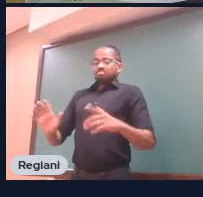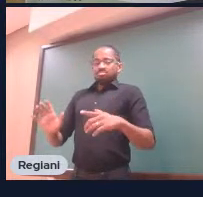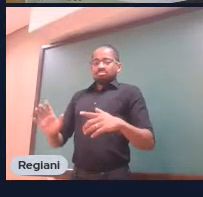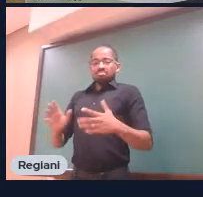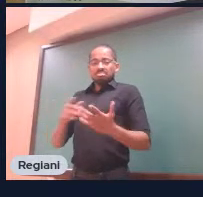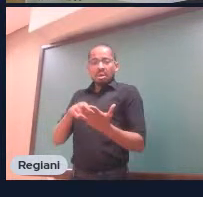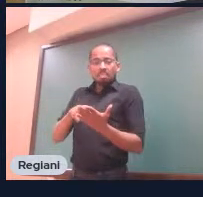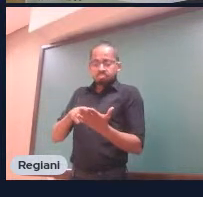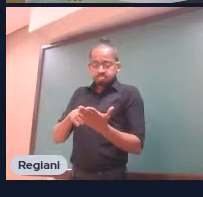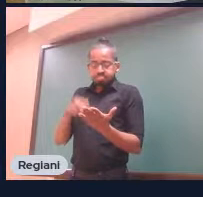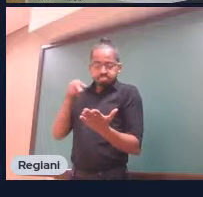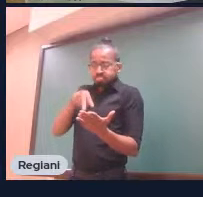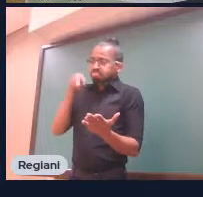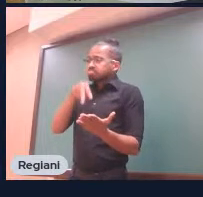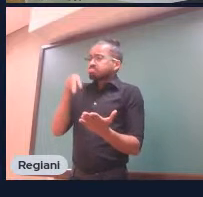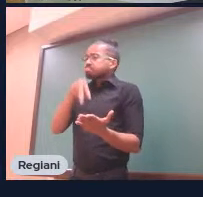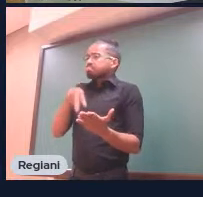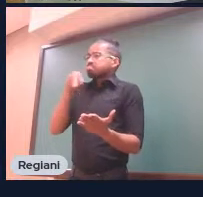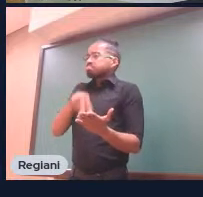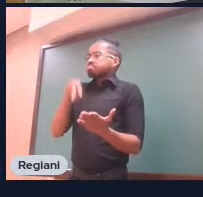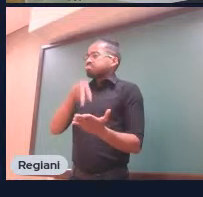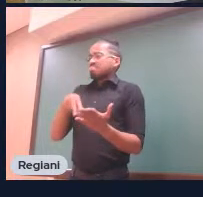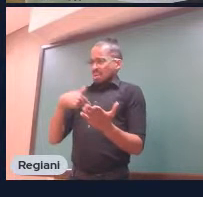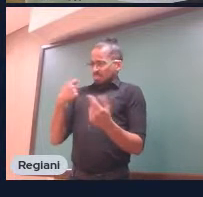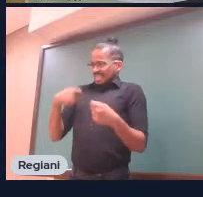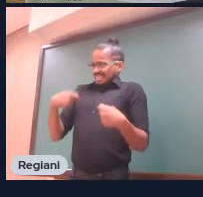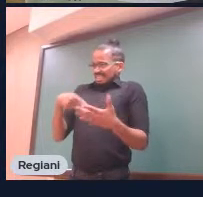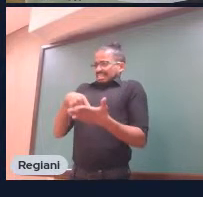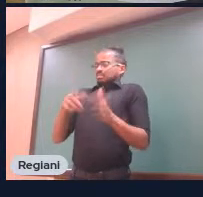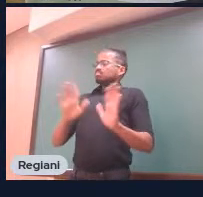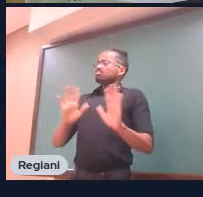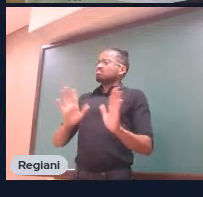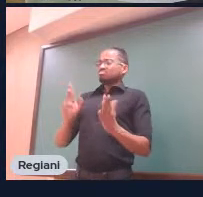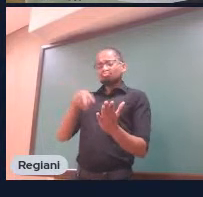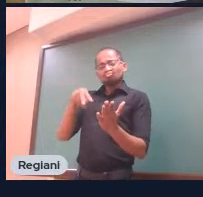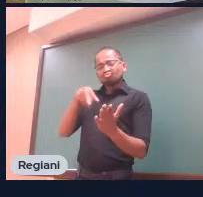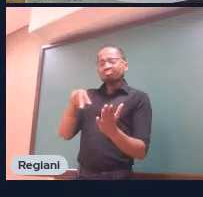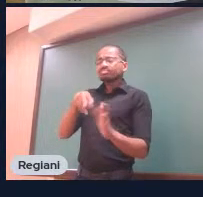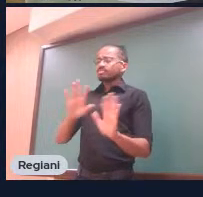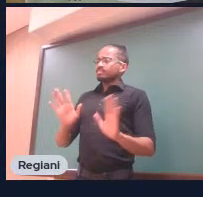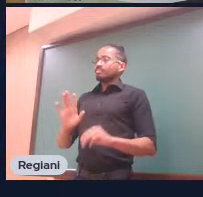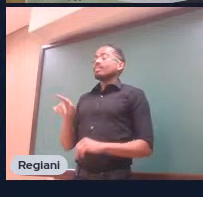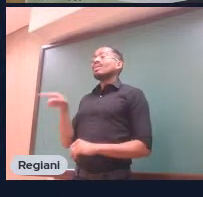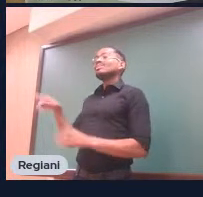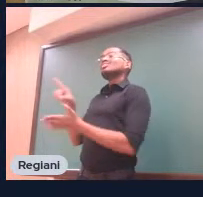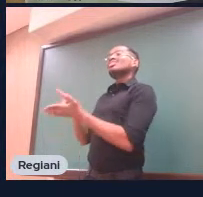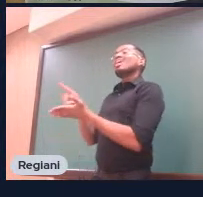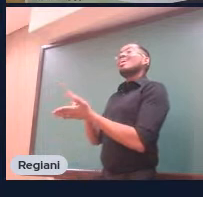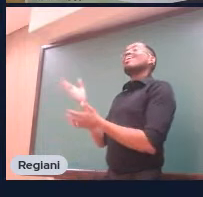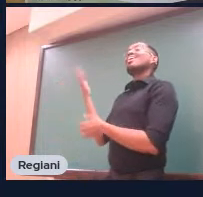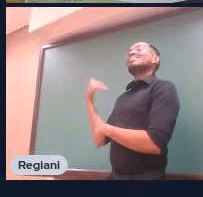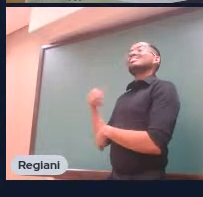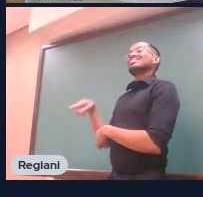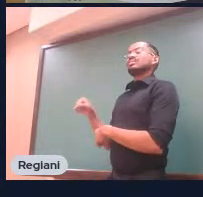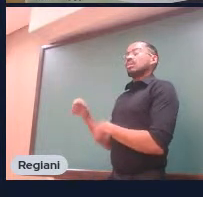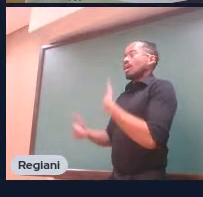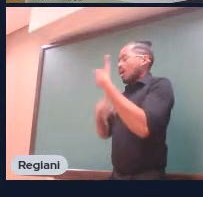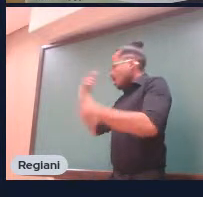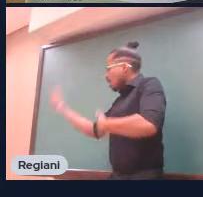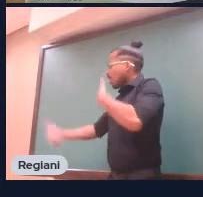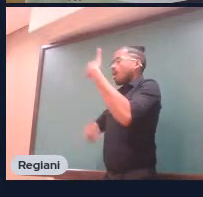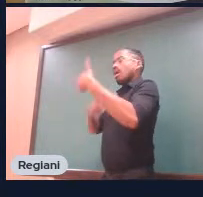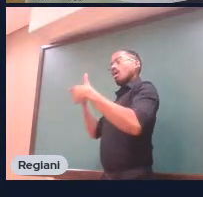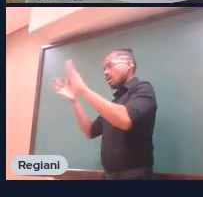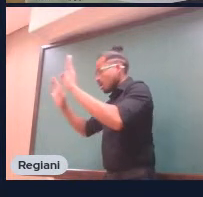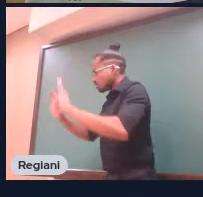dicionário, para dicionários que são resultados de um trabalho intenso